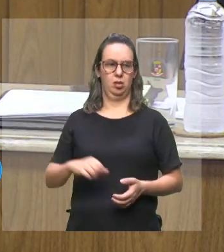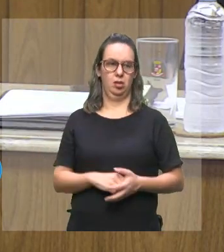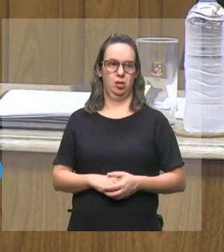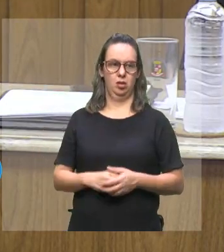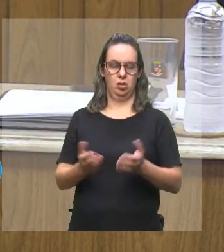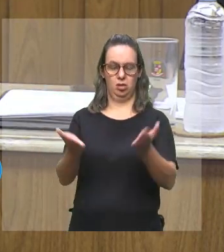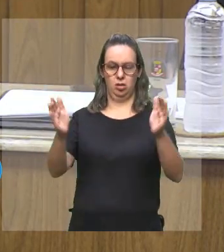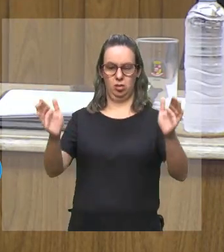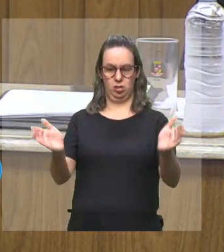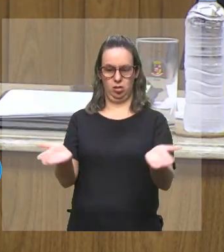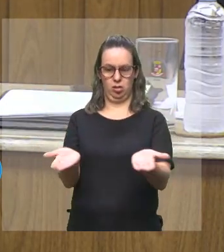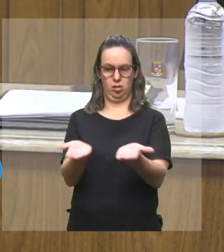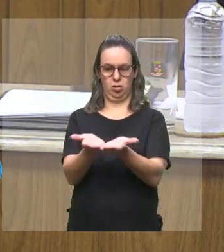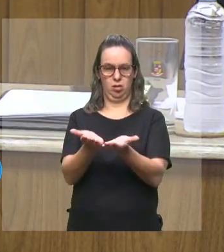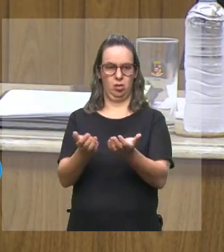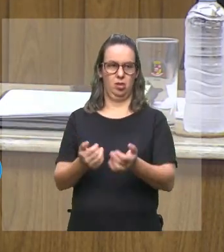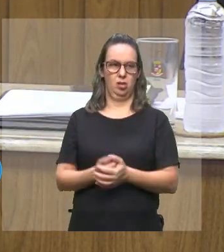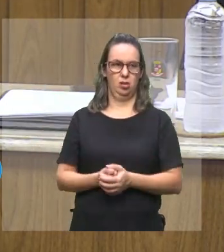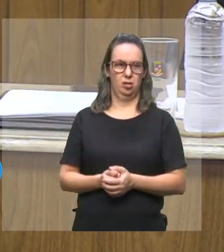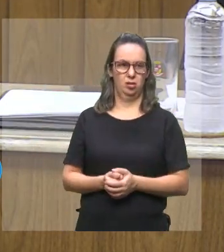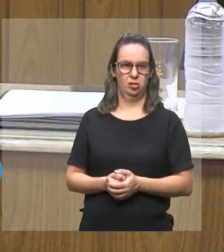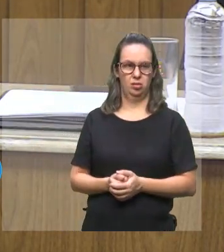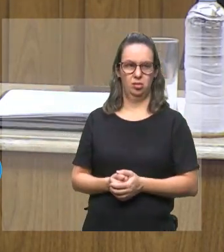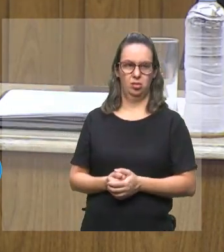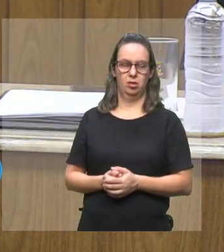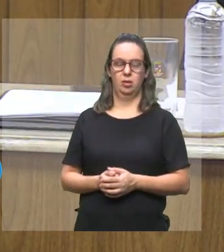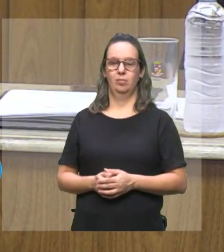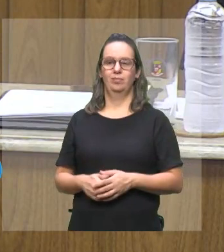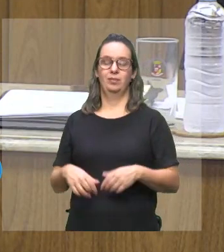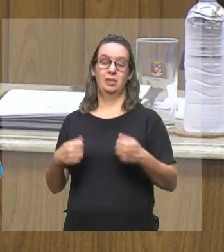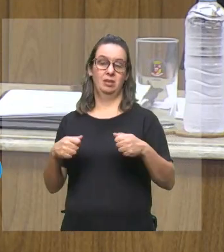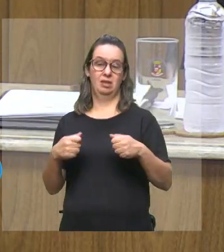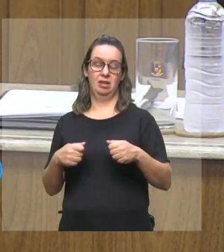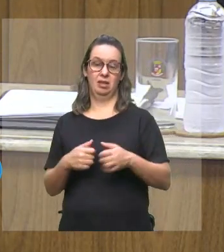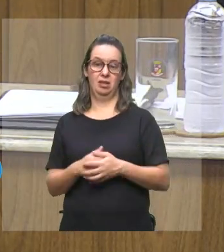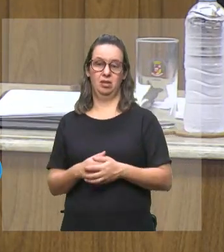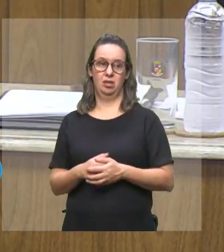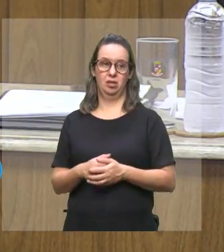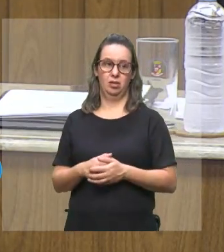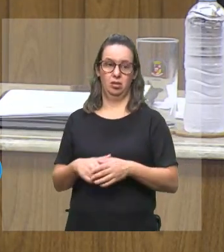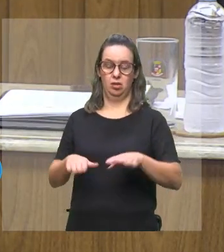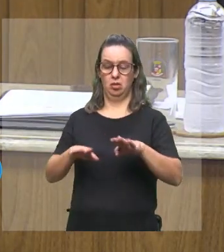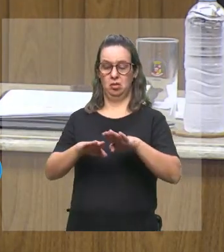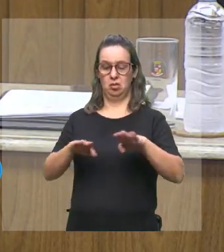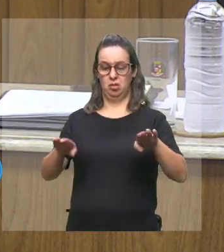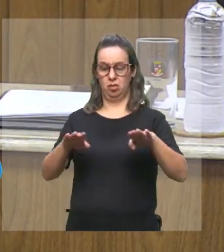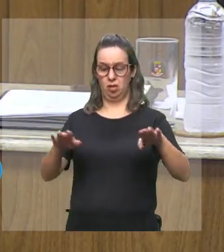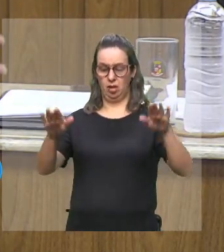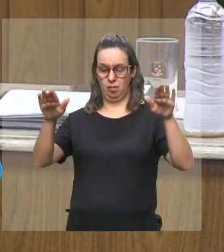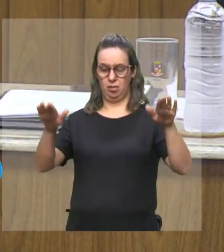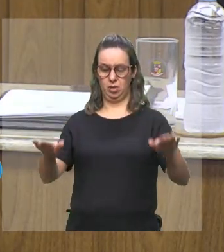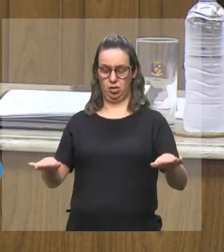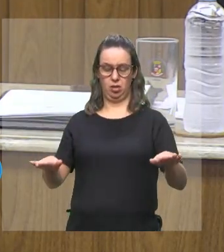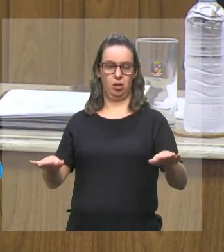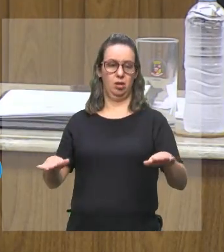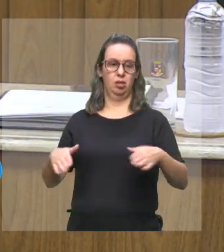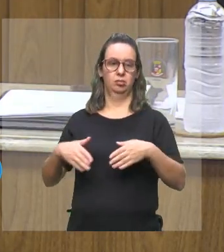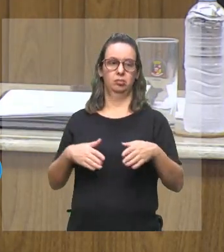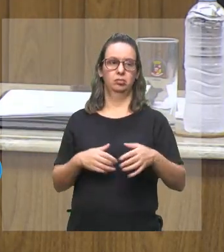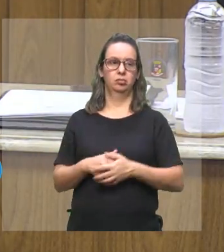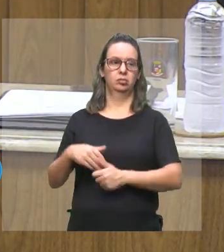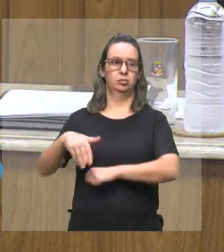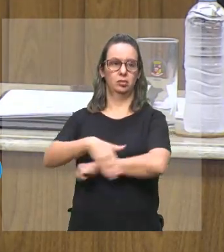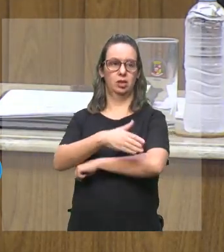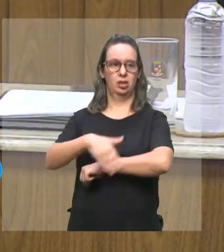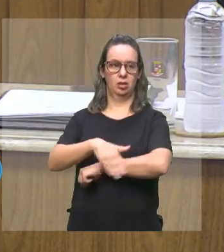a emenda ficou pior que o soneto. Tentaram dar uma chanfrada, né, tentaram dar uma desgastada no asfalto, e não funcionou absolutamente nada. A valeta